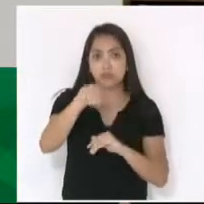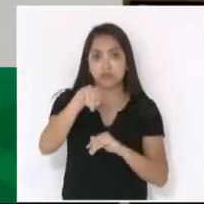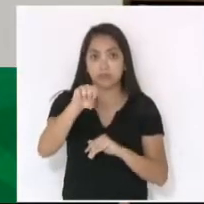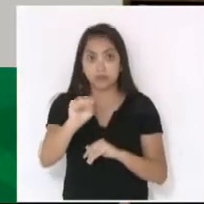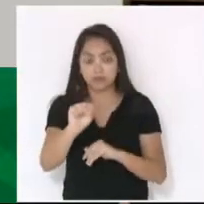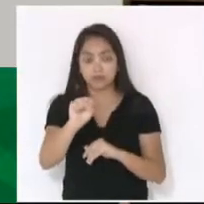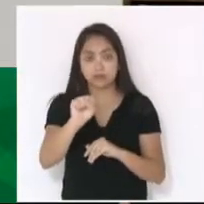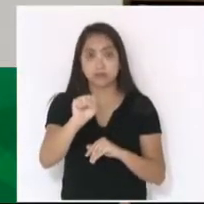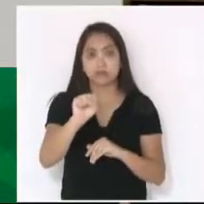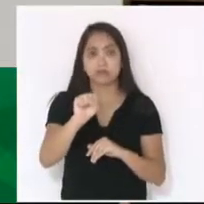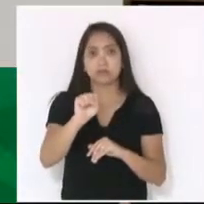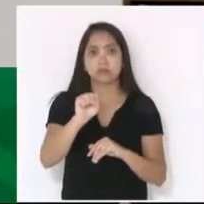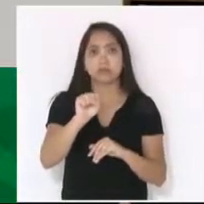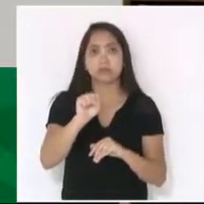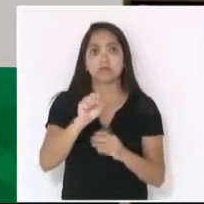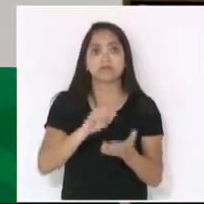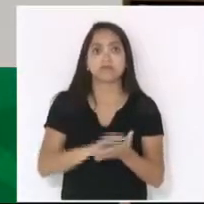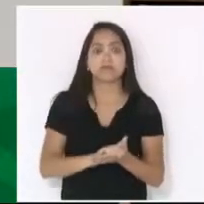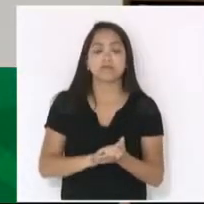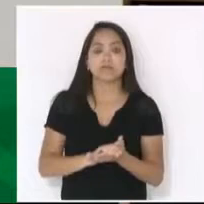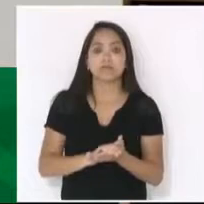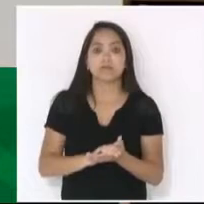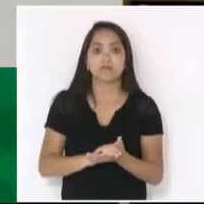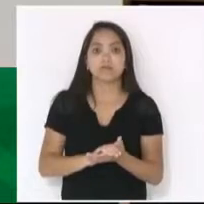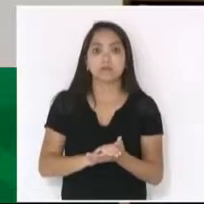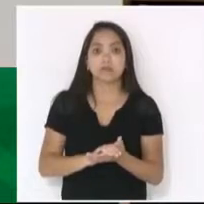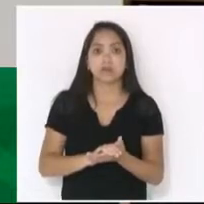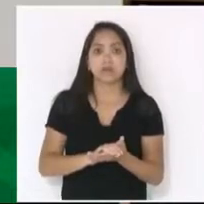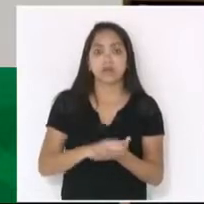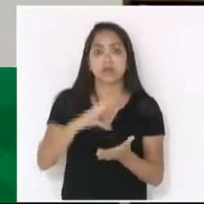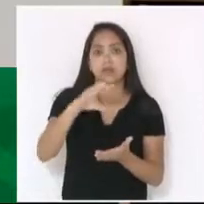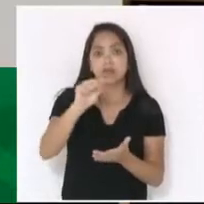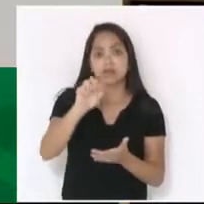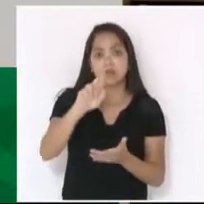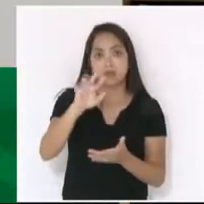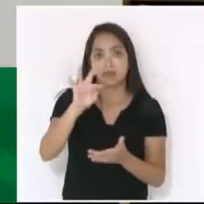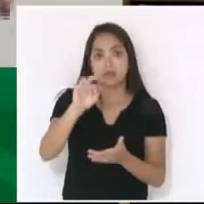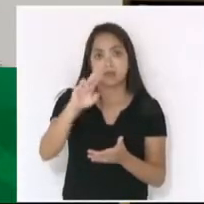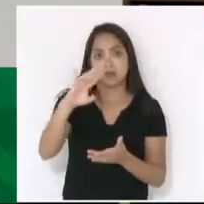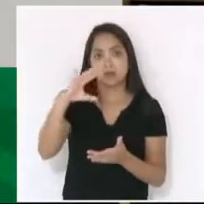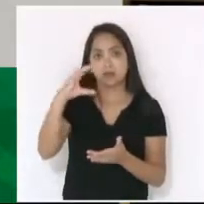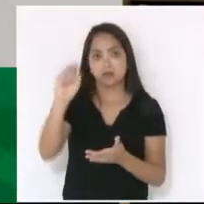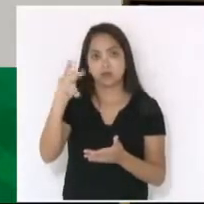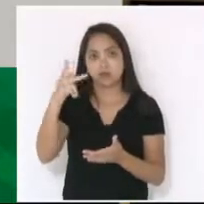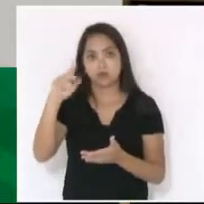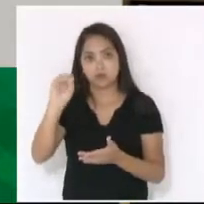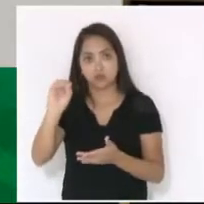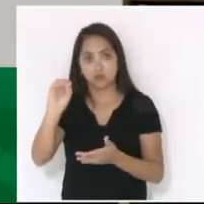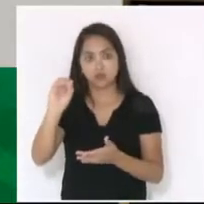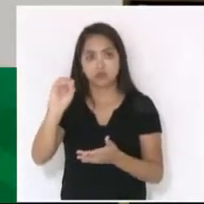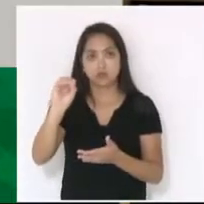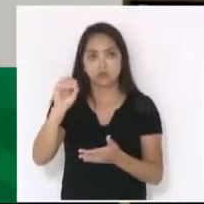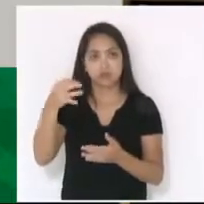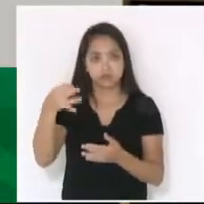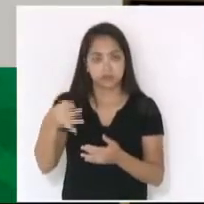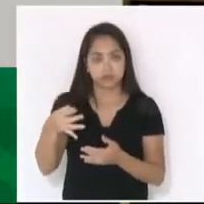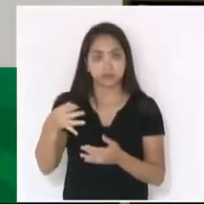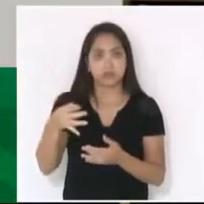logística o povo tem como bala mas é cartucho a gente o tempo certo é cartucho